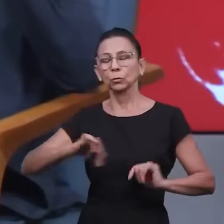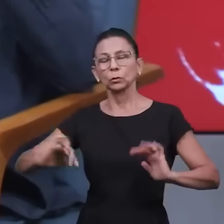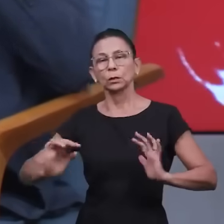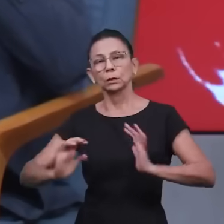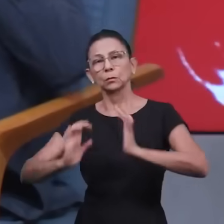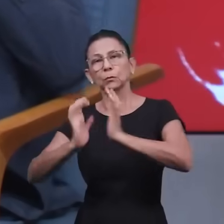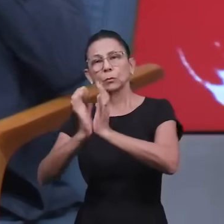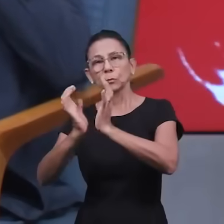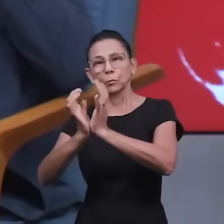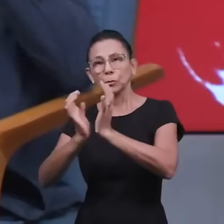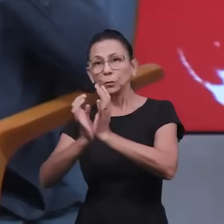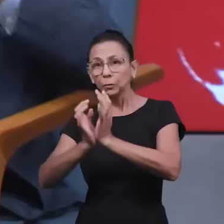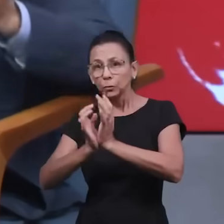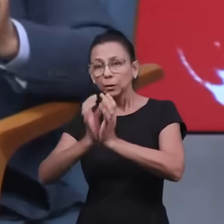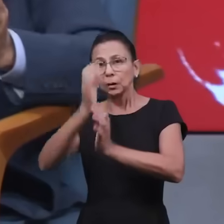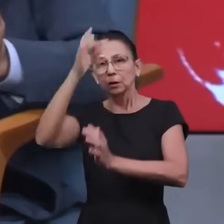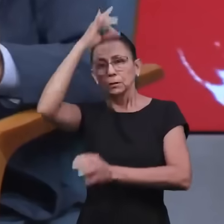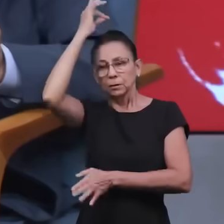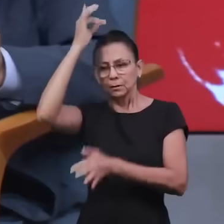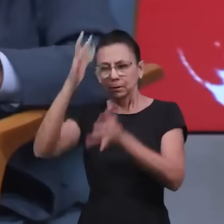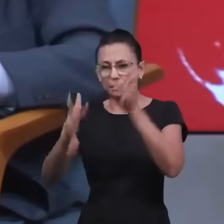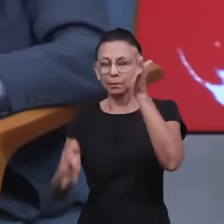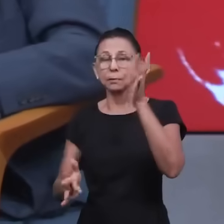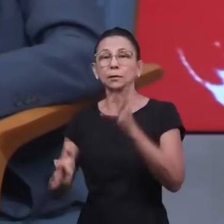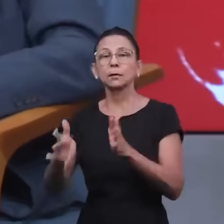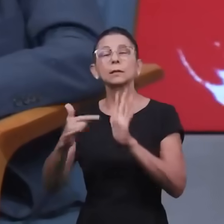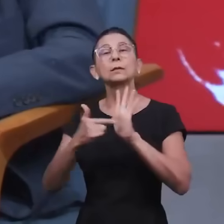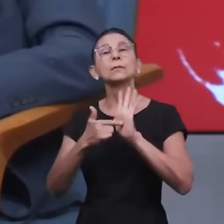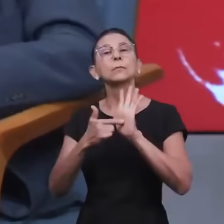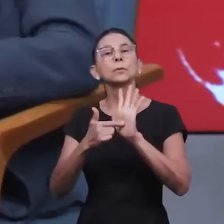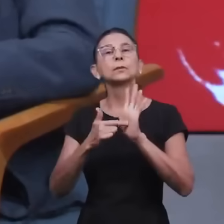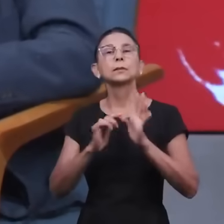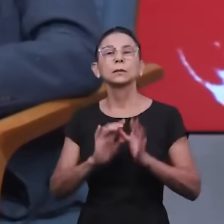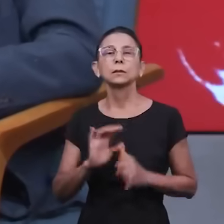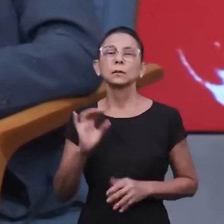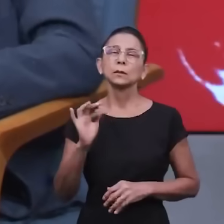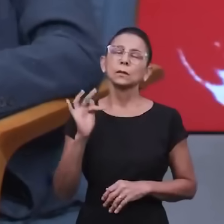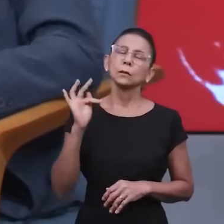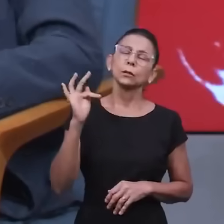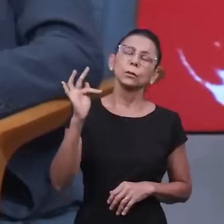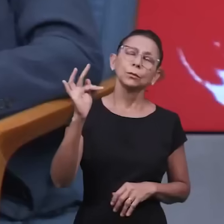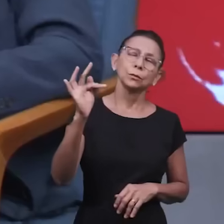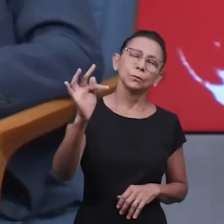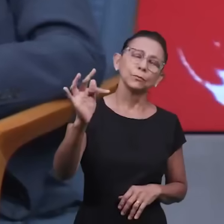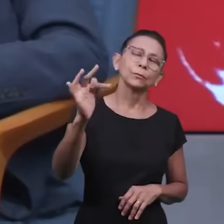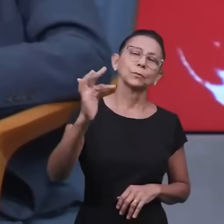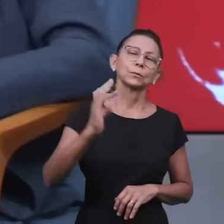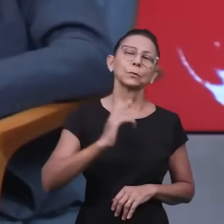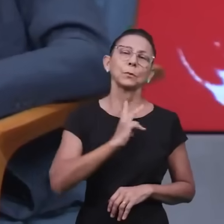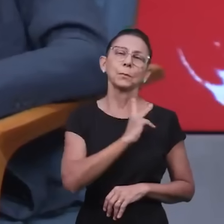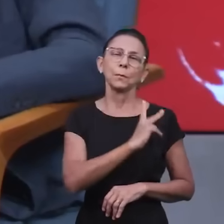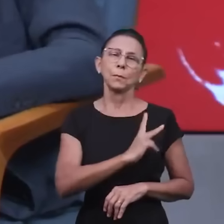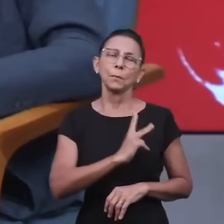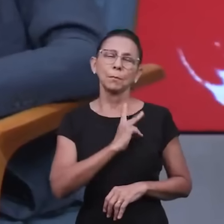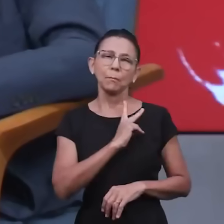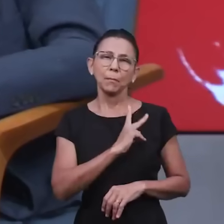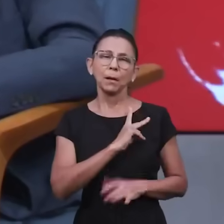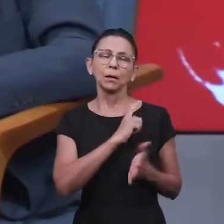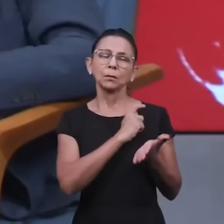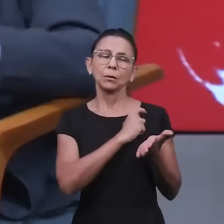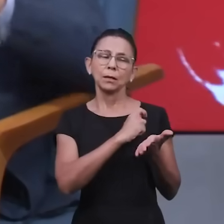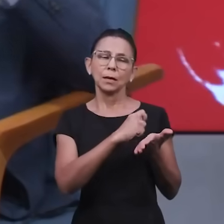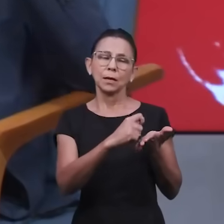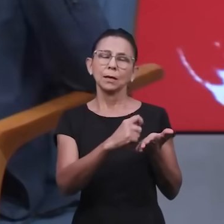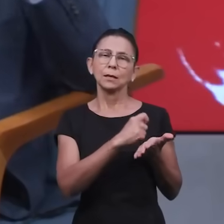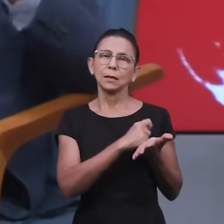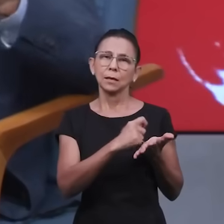toda a comunidade, mostrando já ali aquilo que mais tarde Paulo descreve